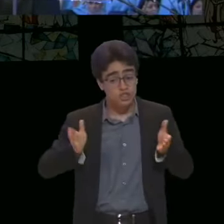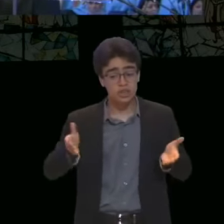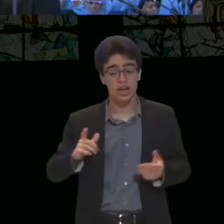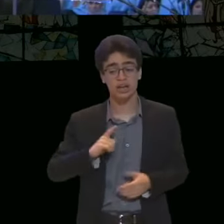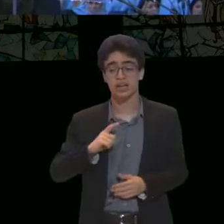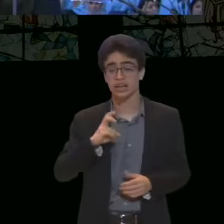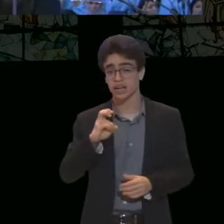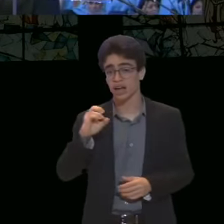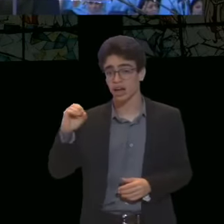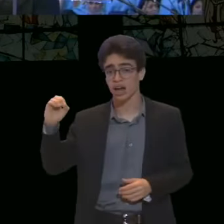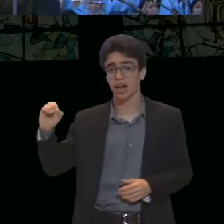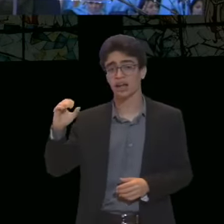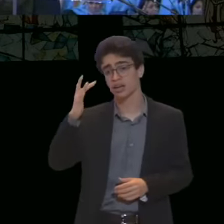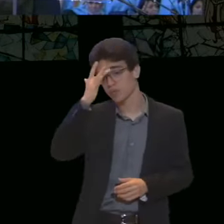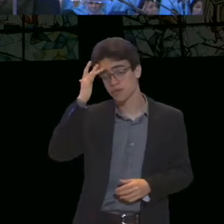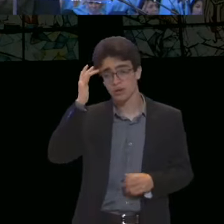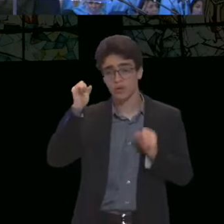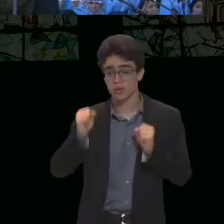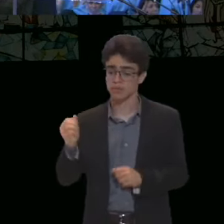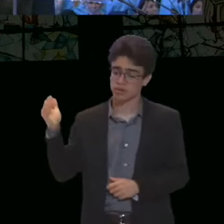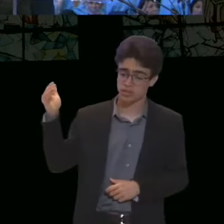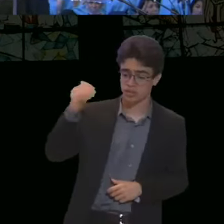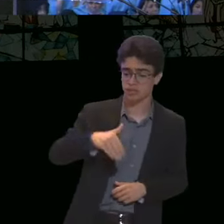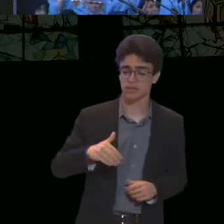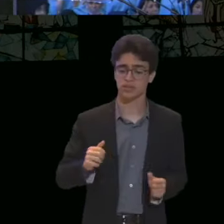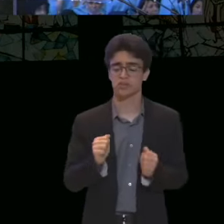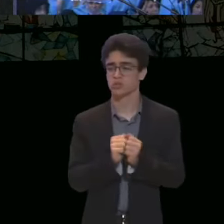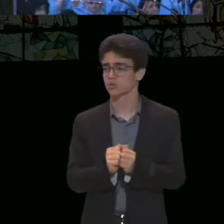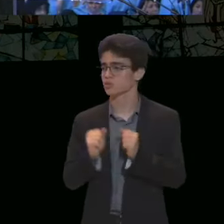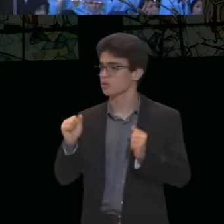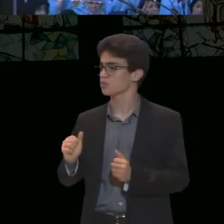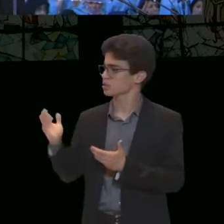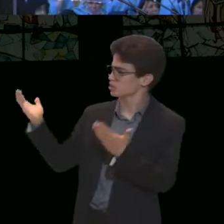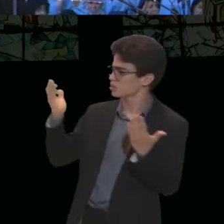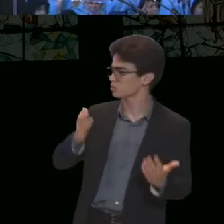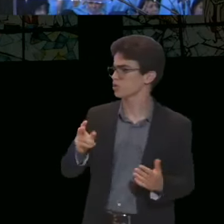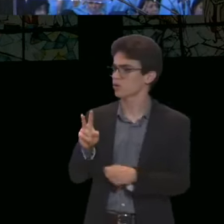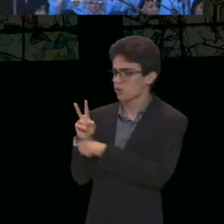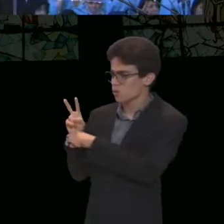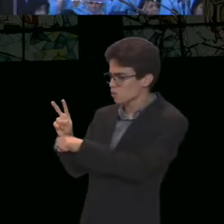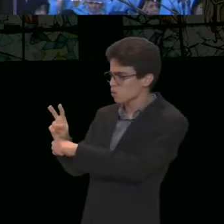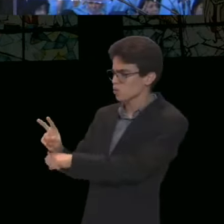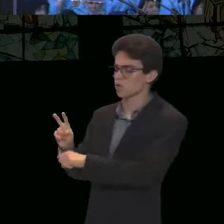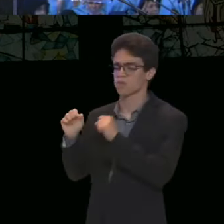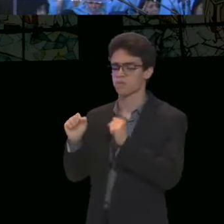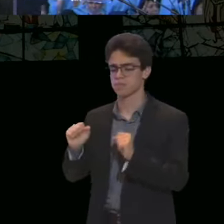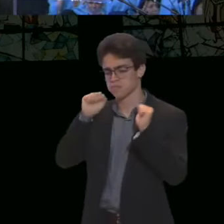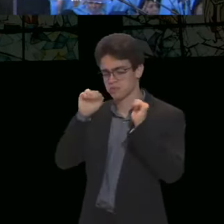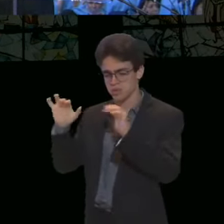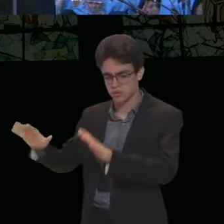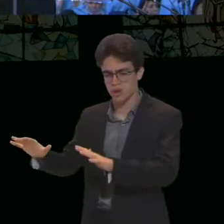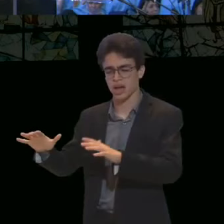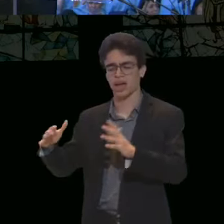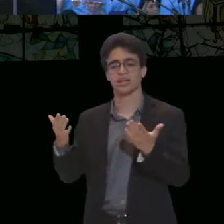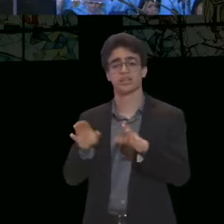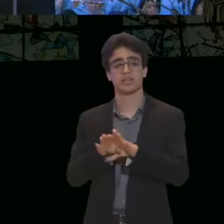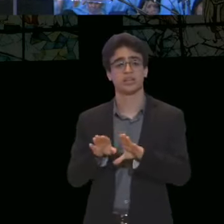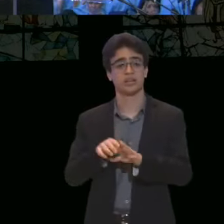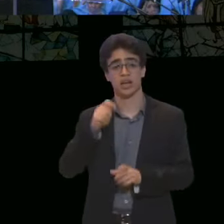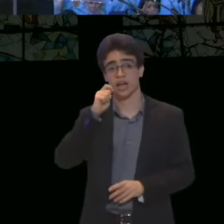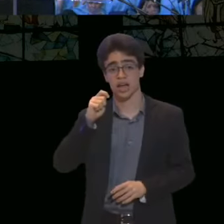500 lugares disponíveis para tratar com decência, receber, cuidar, abençoar, e depois